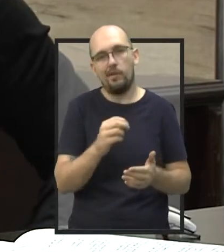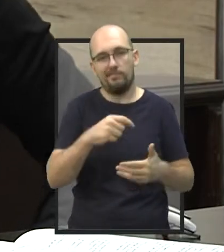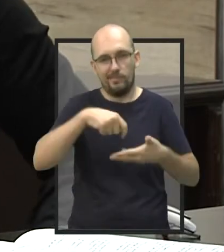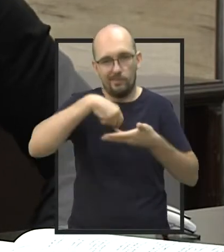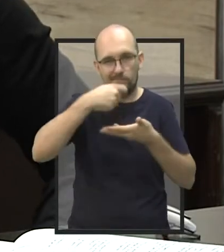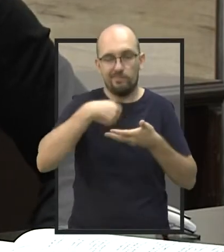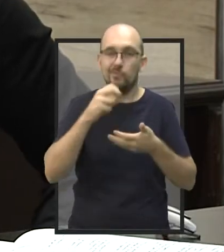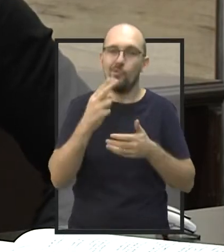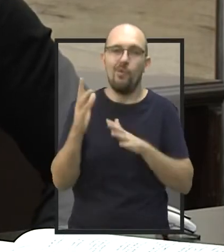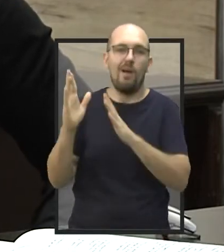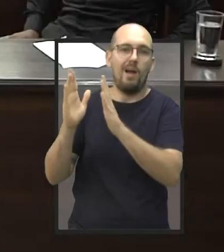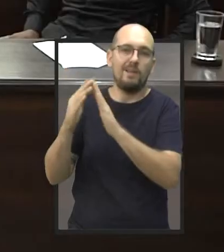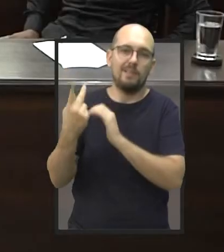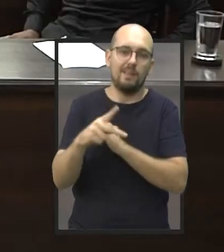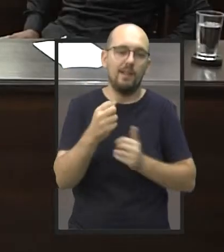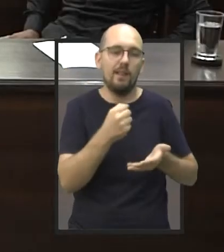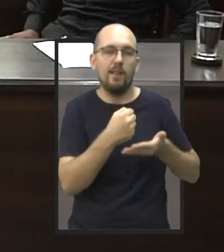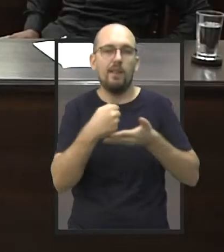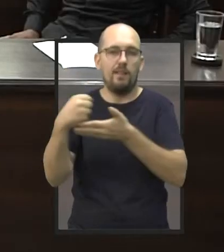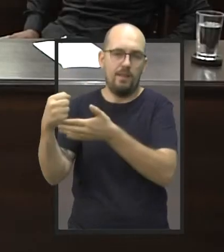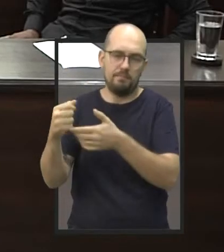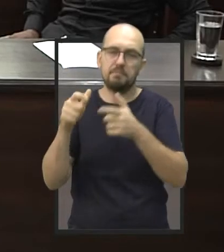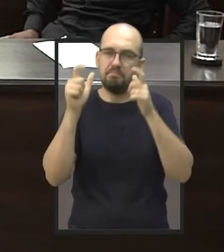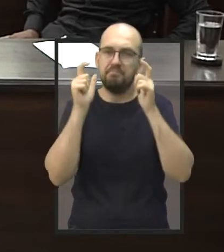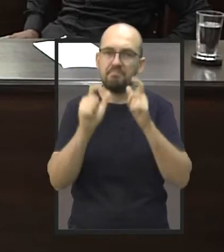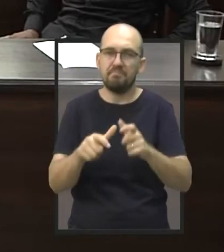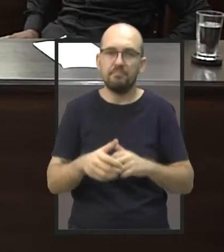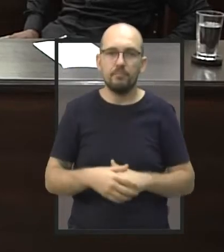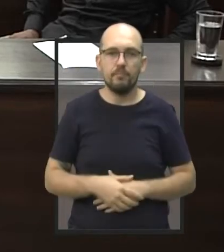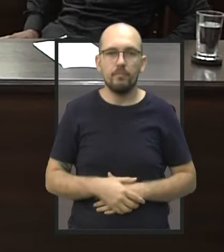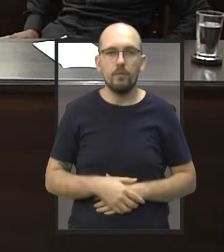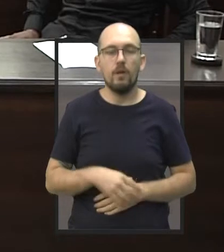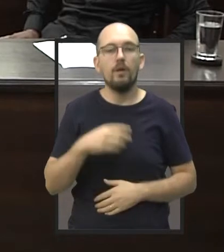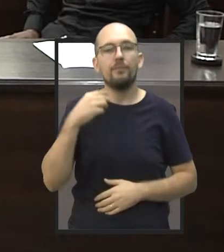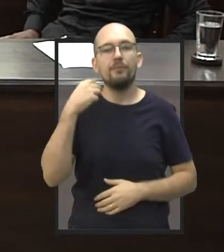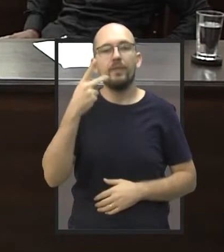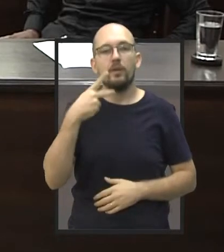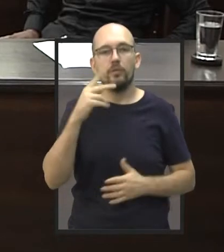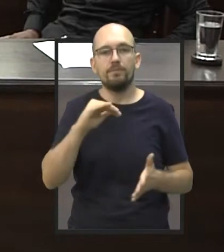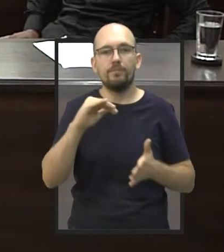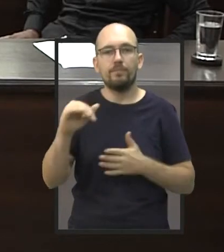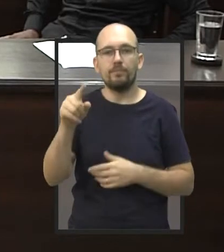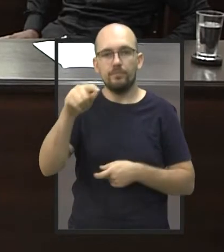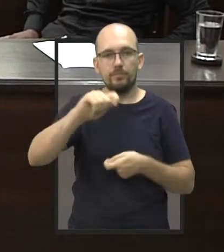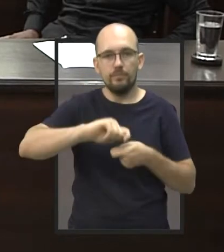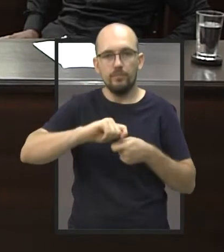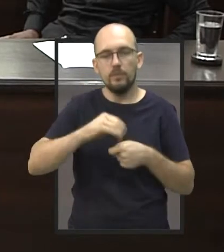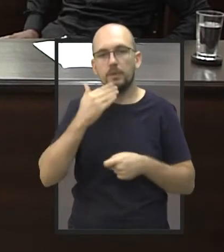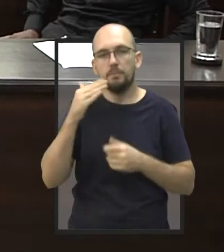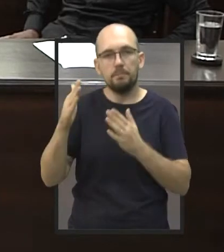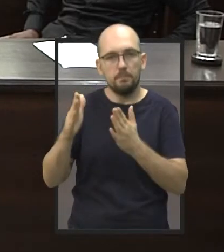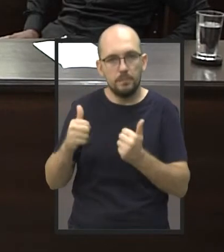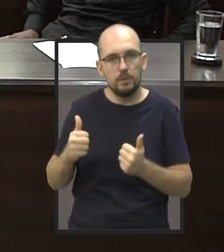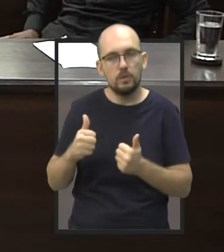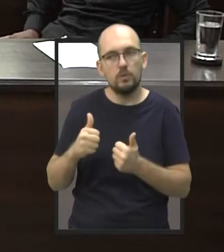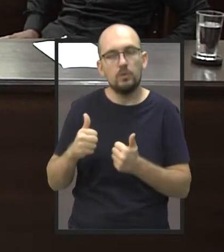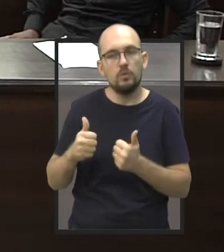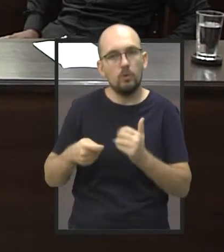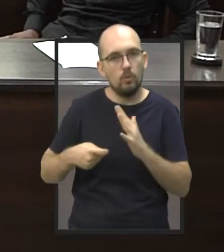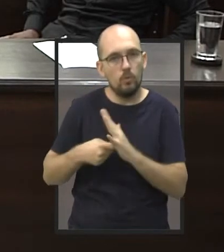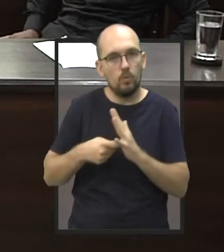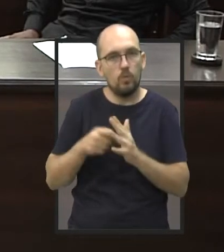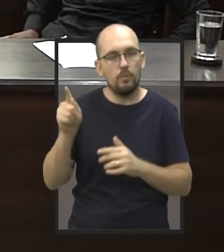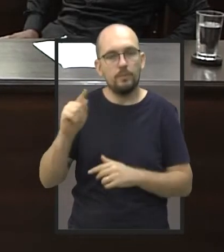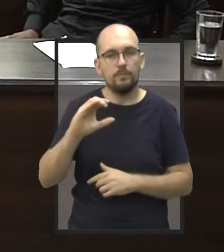merenda. Eu acho que seria muito interessante. Vereador, o senhor vem solicitando um empenho maior por parte da